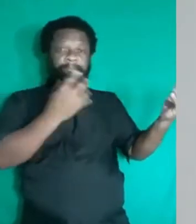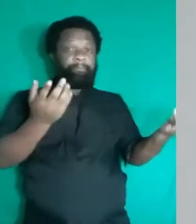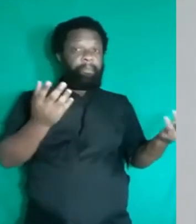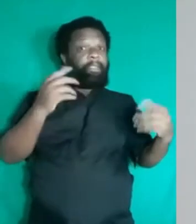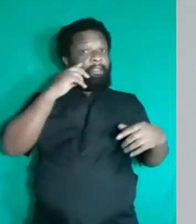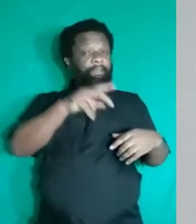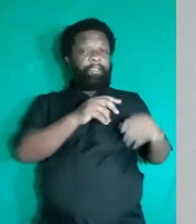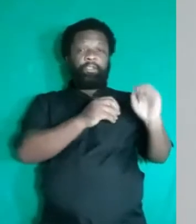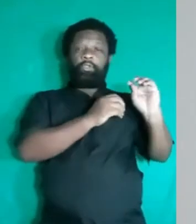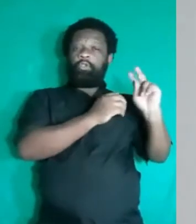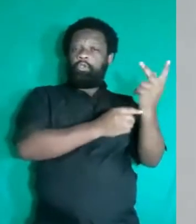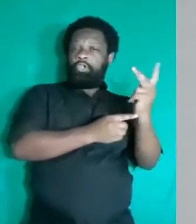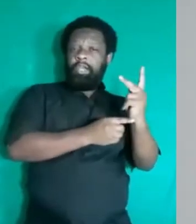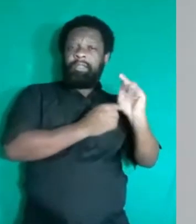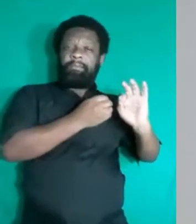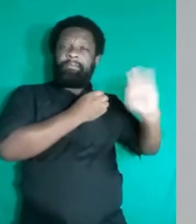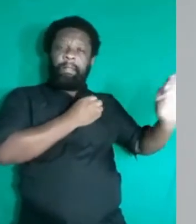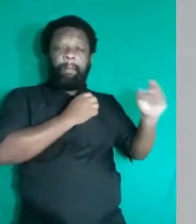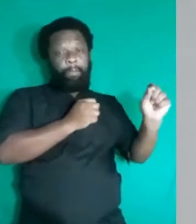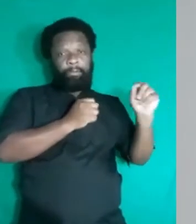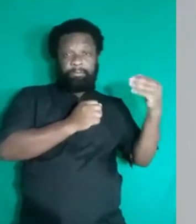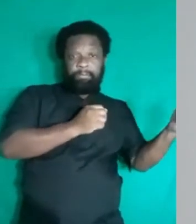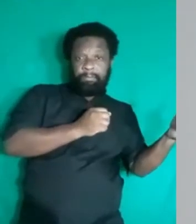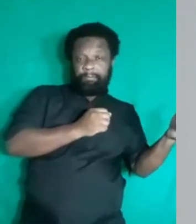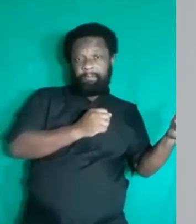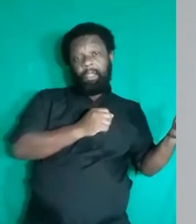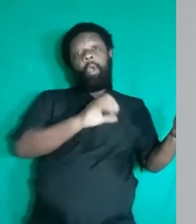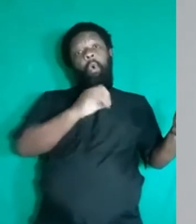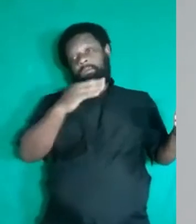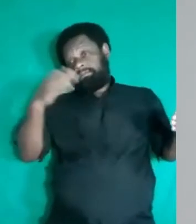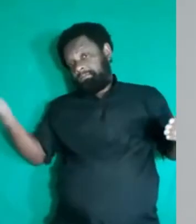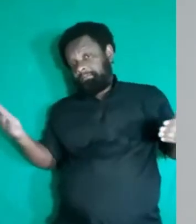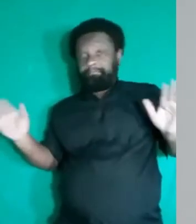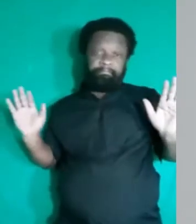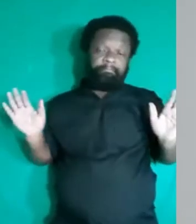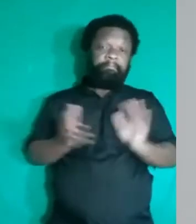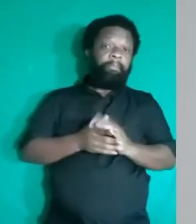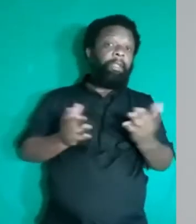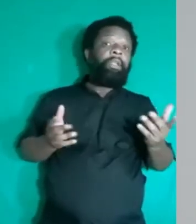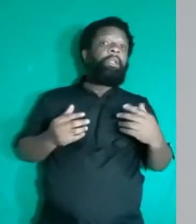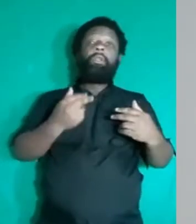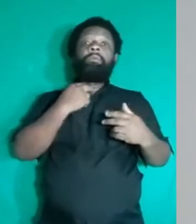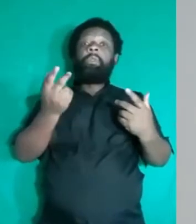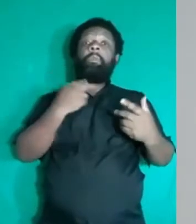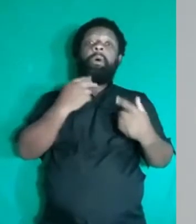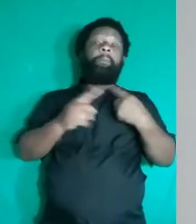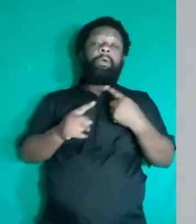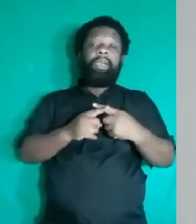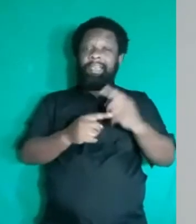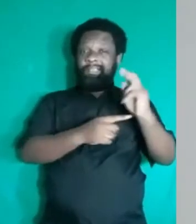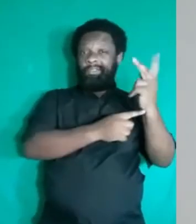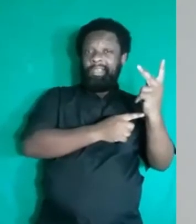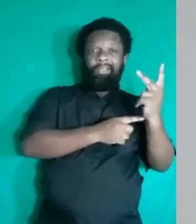na parte mais externa. Então coloquei aqui, né, esse hidrogênio na parte mais externa. Pode estar para cá, do lado desse